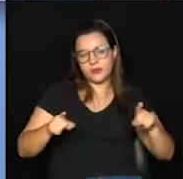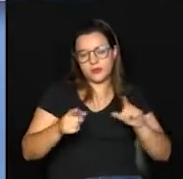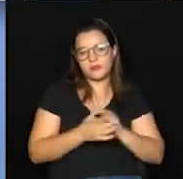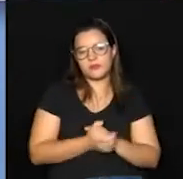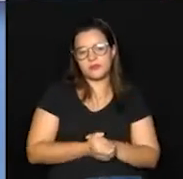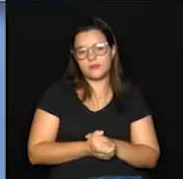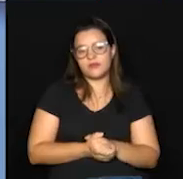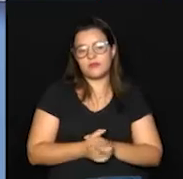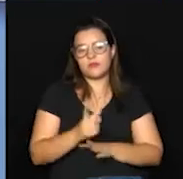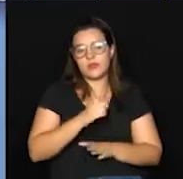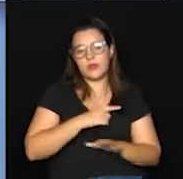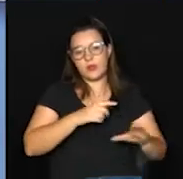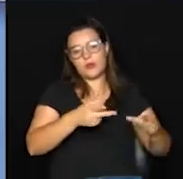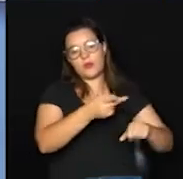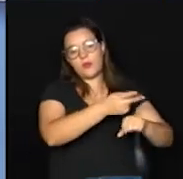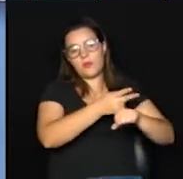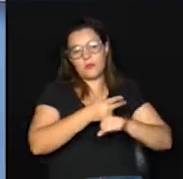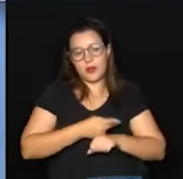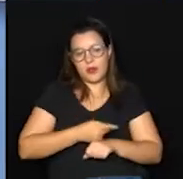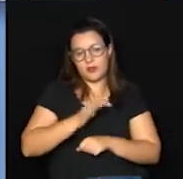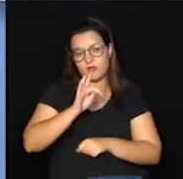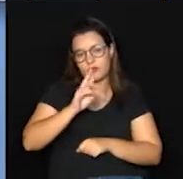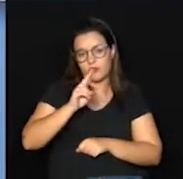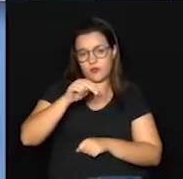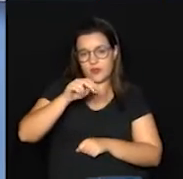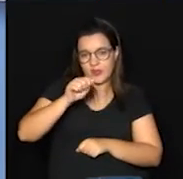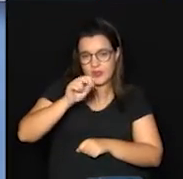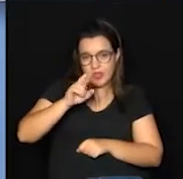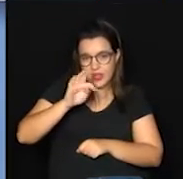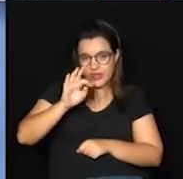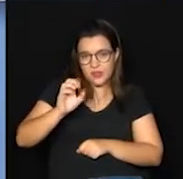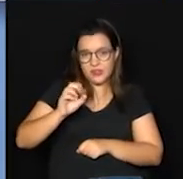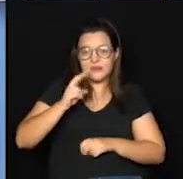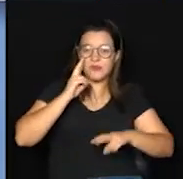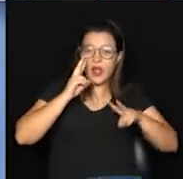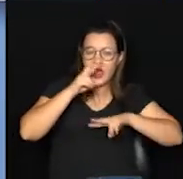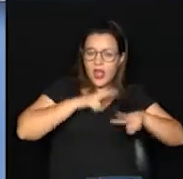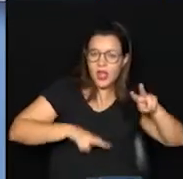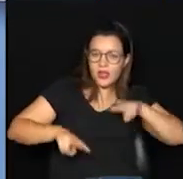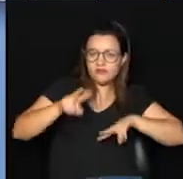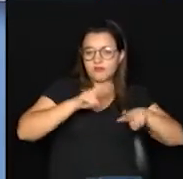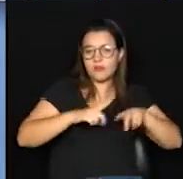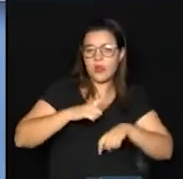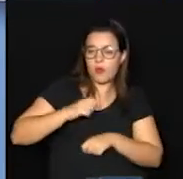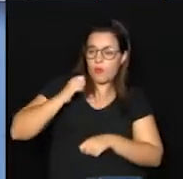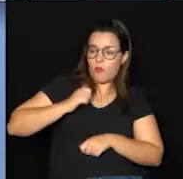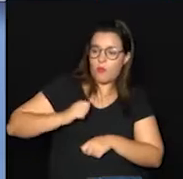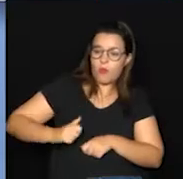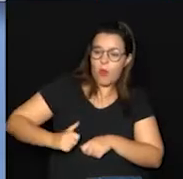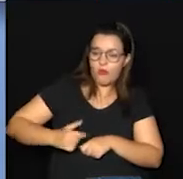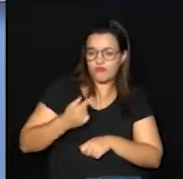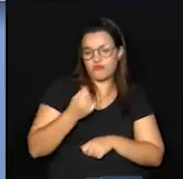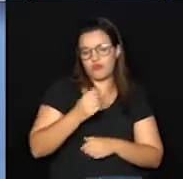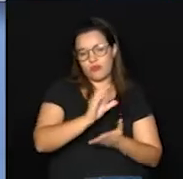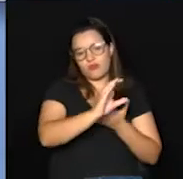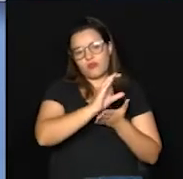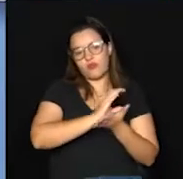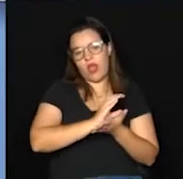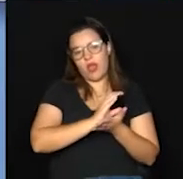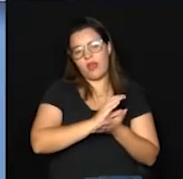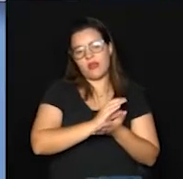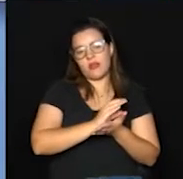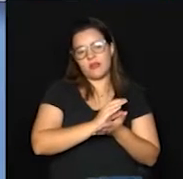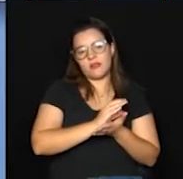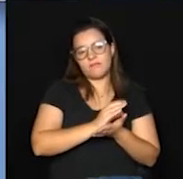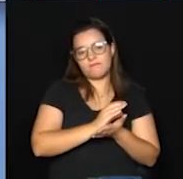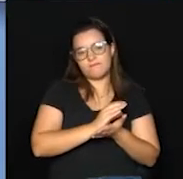Prêmio Funarte Artes Visuais e a Bolsa Funarte de Estímulo à Conservação Fotográfica